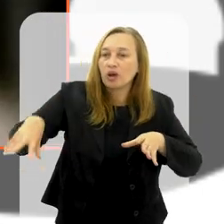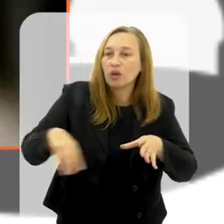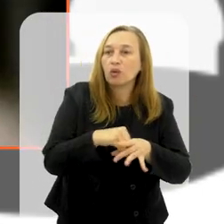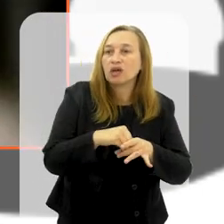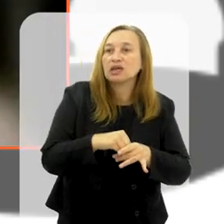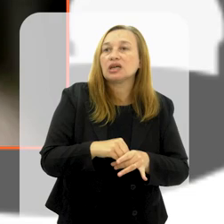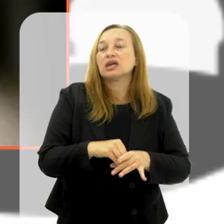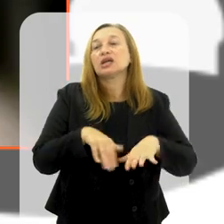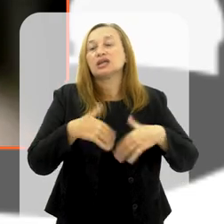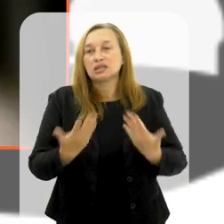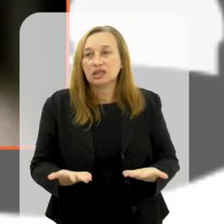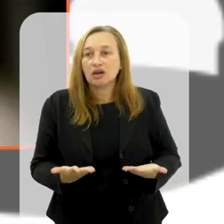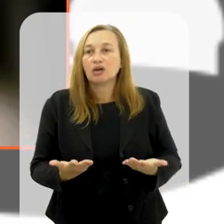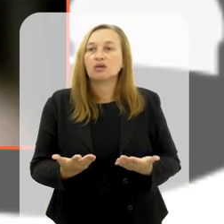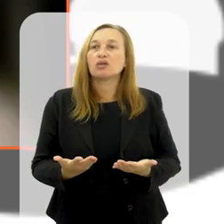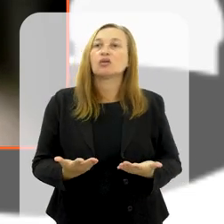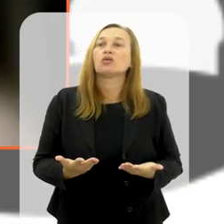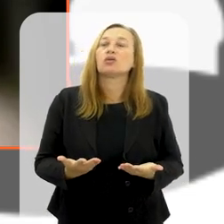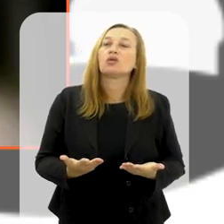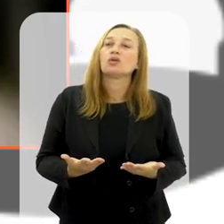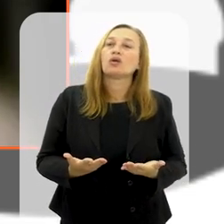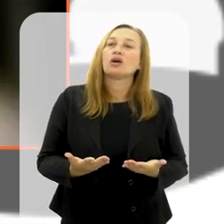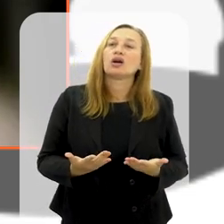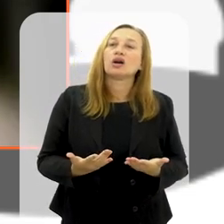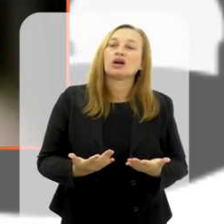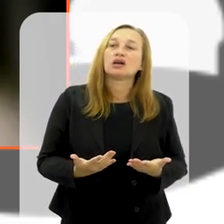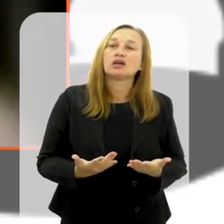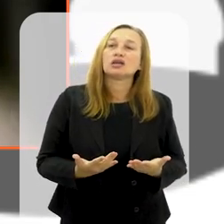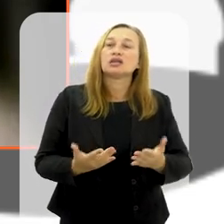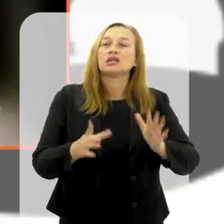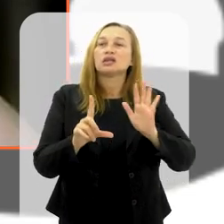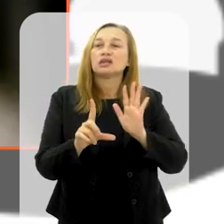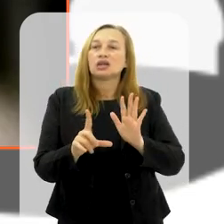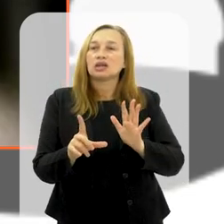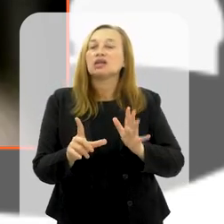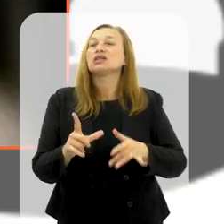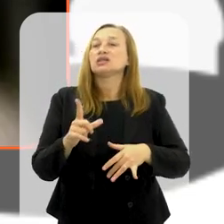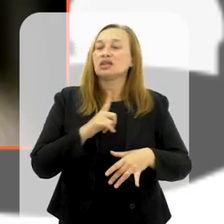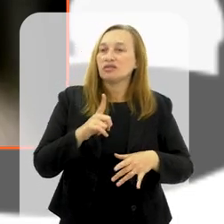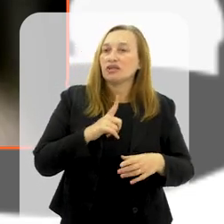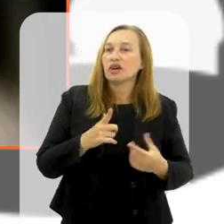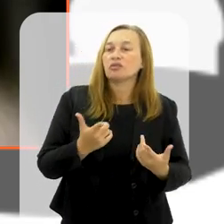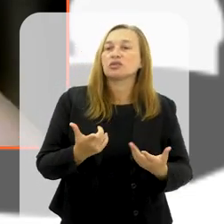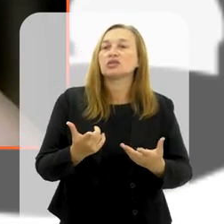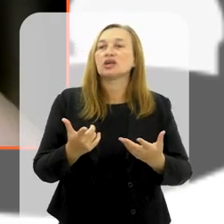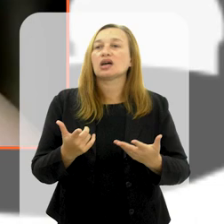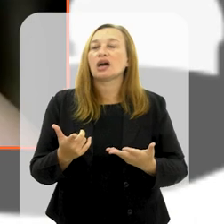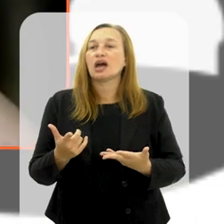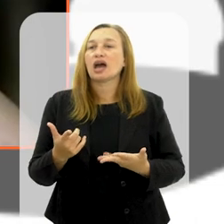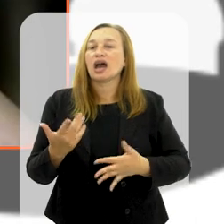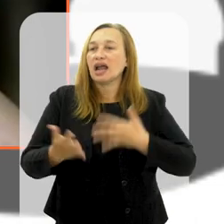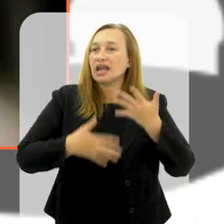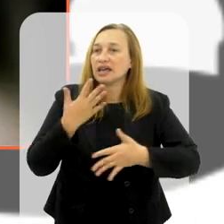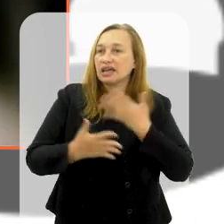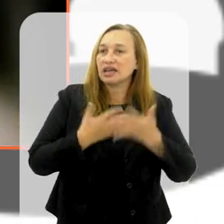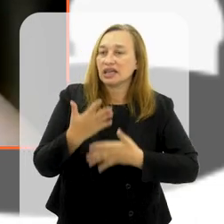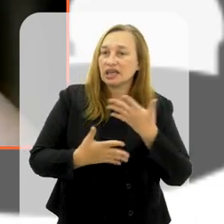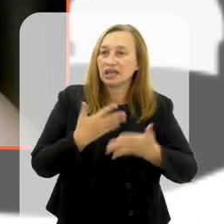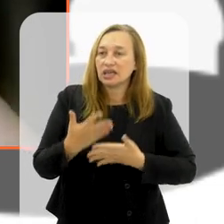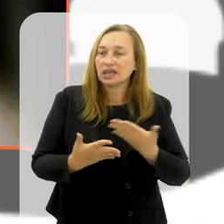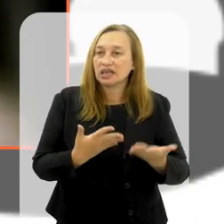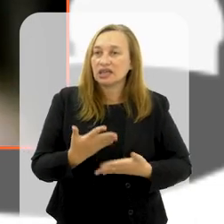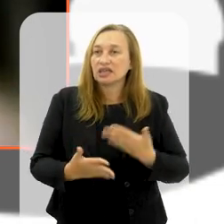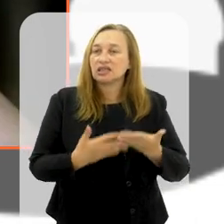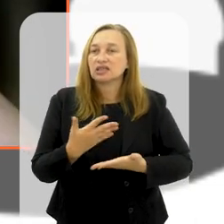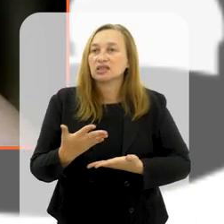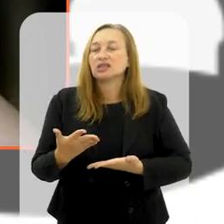pediram para incorporar. Então, além da Rede Jubileu Sul, da ABONG, nós tivemos também a honra de ter a presença do